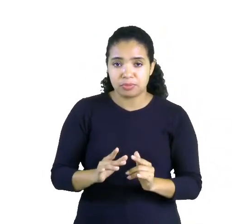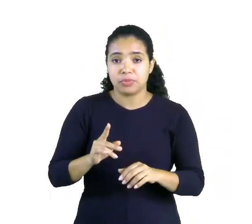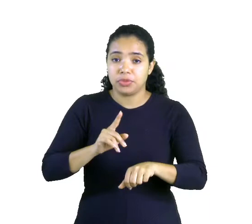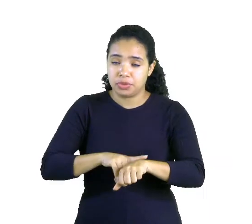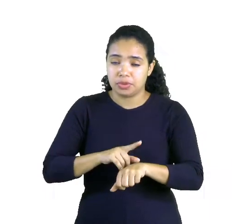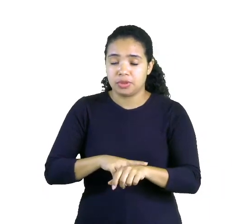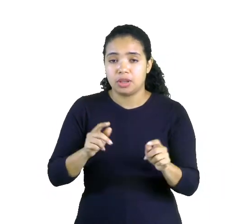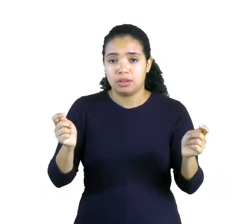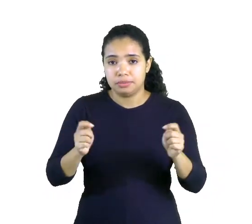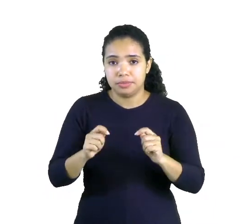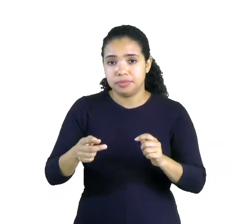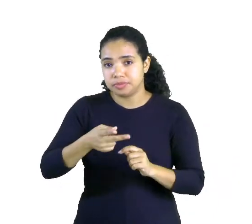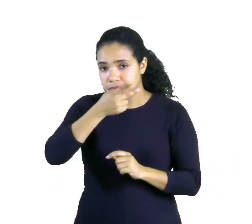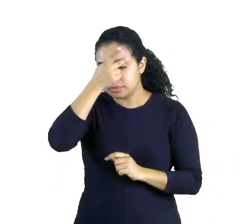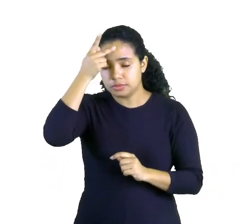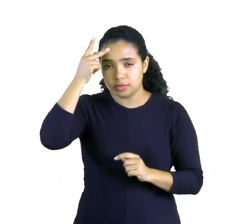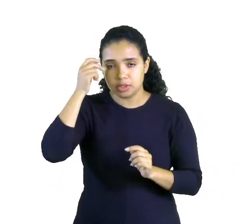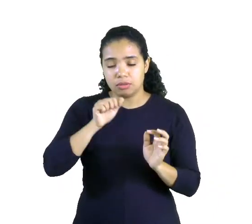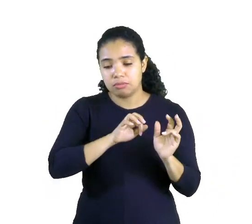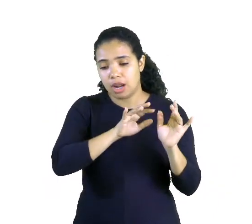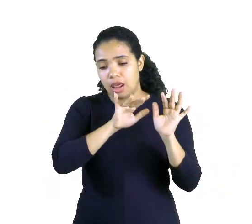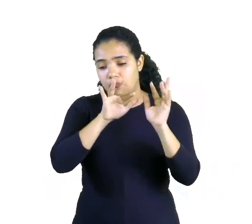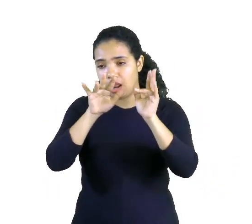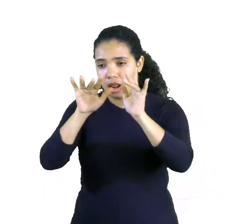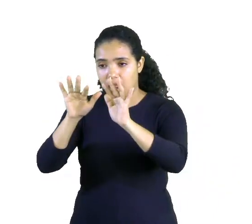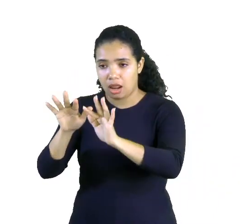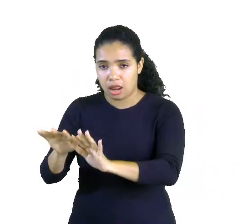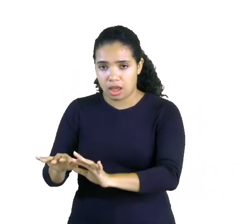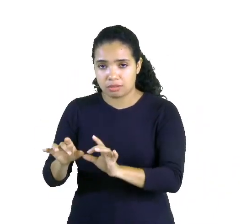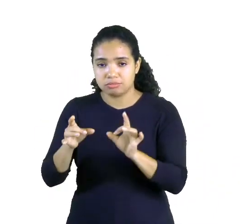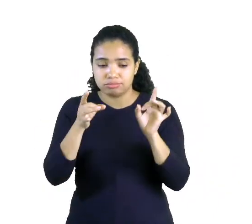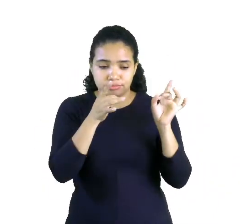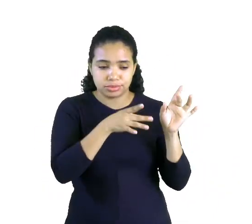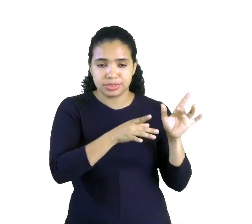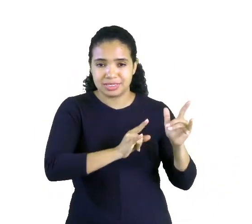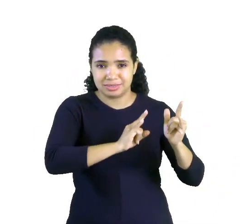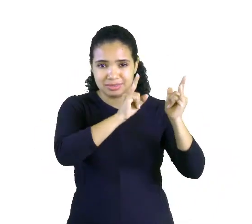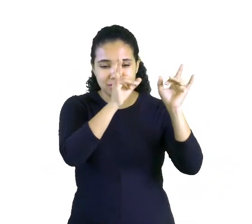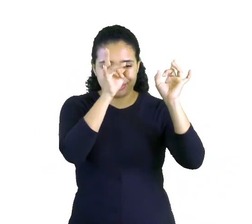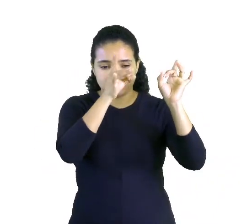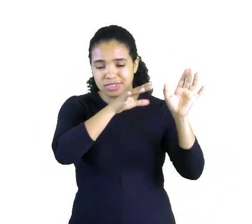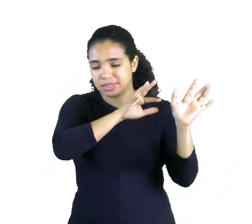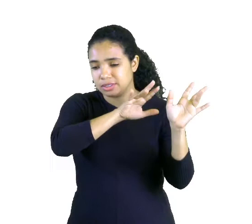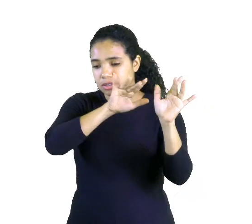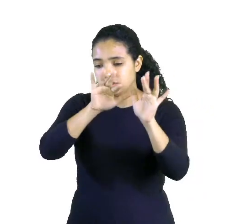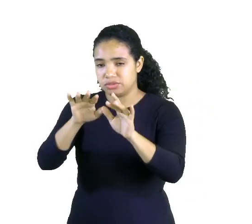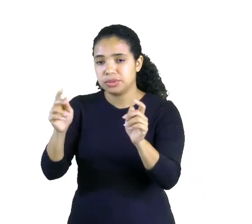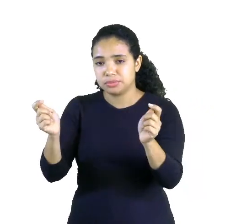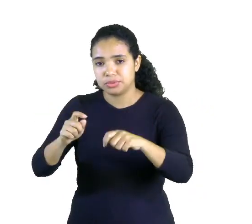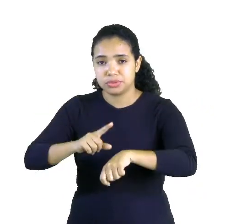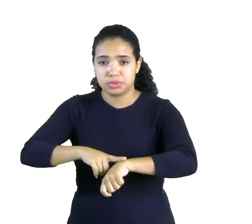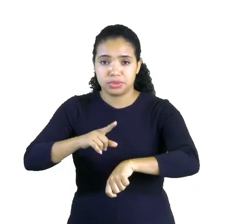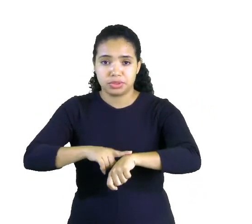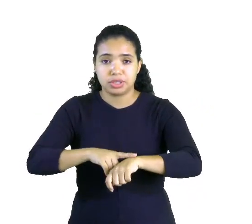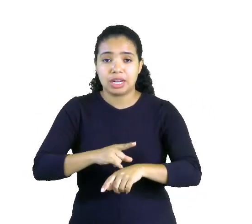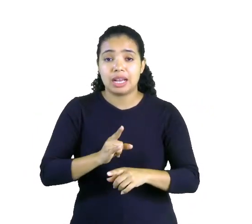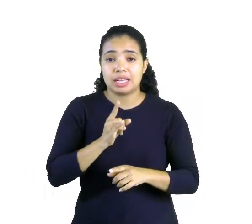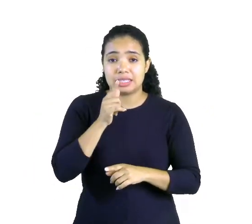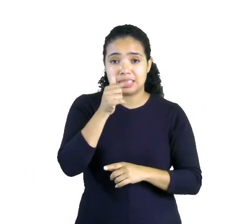tempo para que muitas pessoas deixassem o local. 7 edifícios ao redor foram